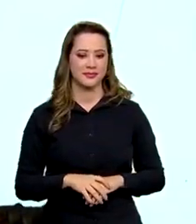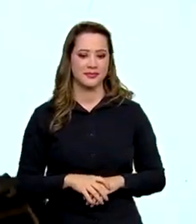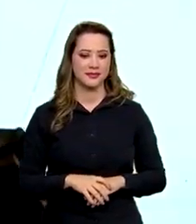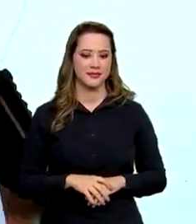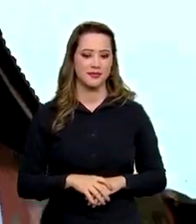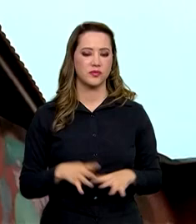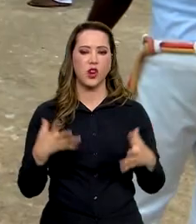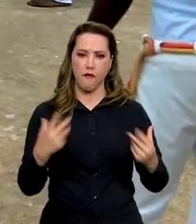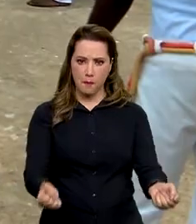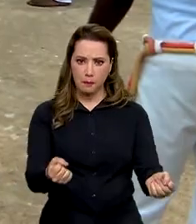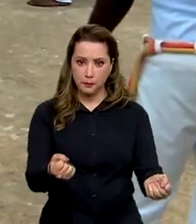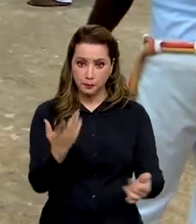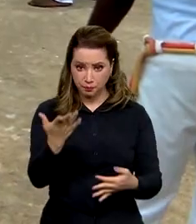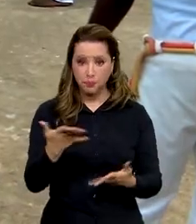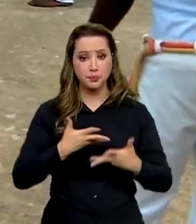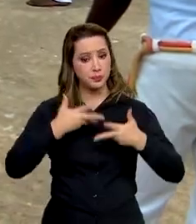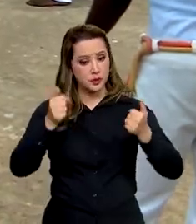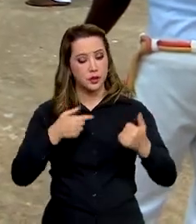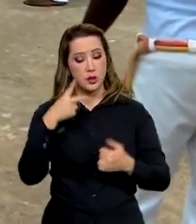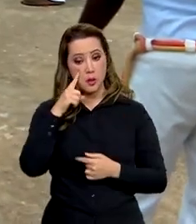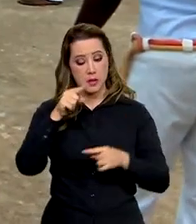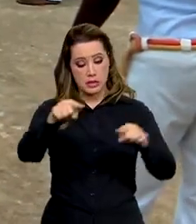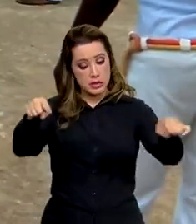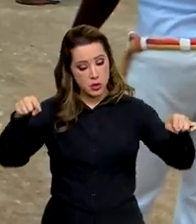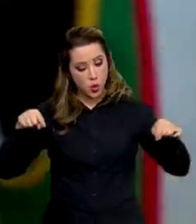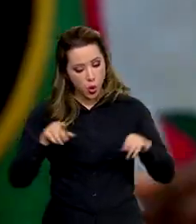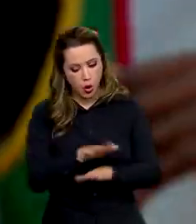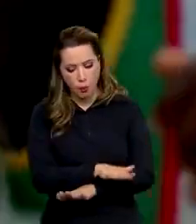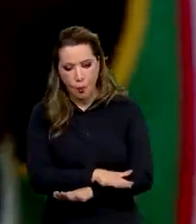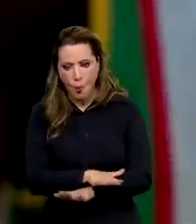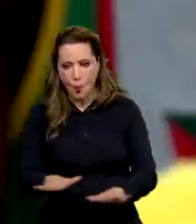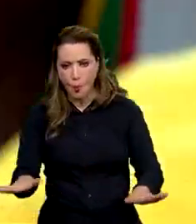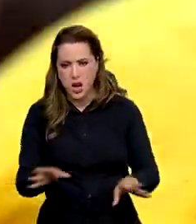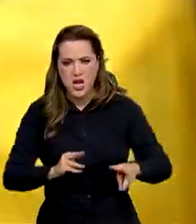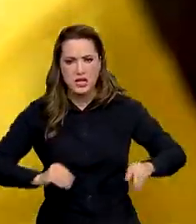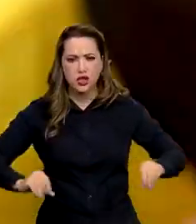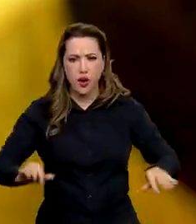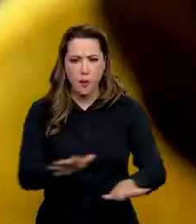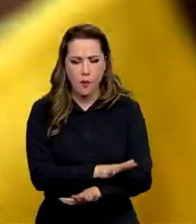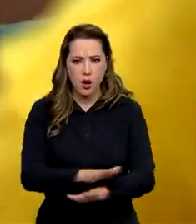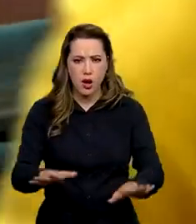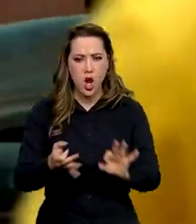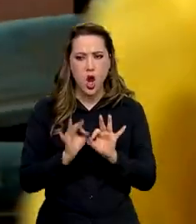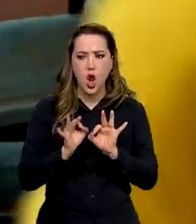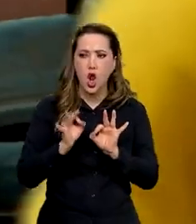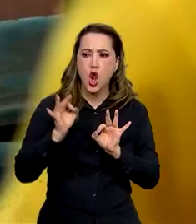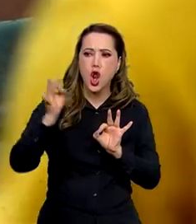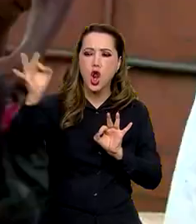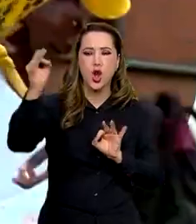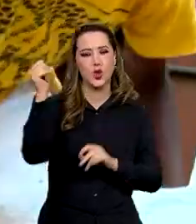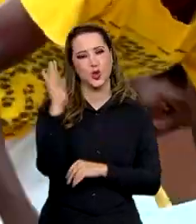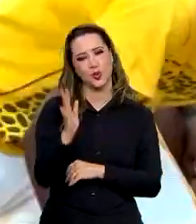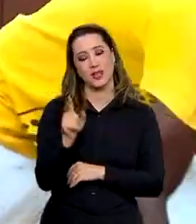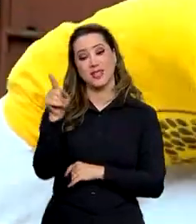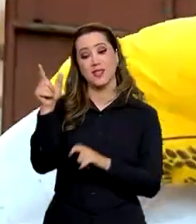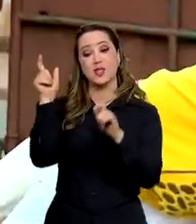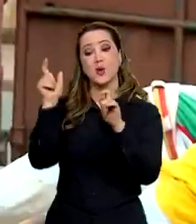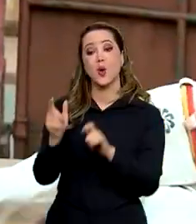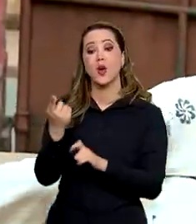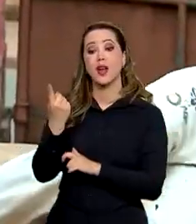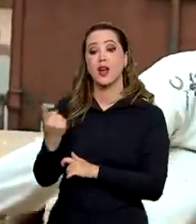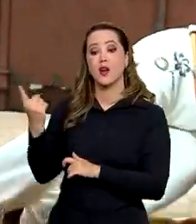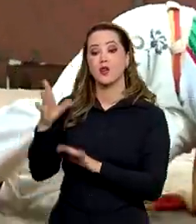Ah, agora melhorou. Mas esta quadra de chão batido fica a muitos quilômetros de distância do Brasil. Esta turma